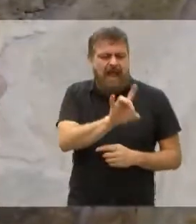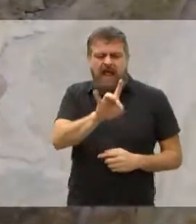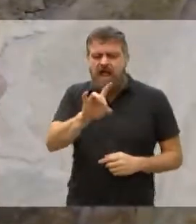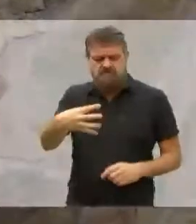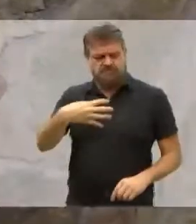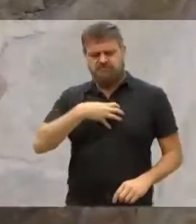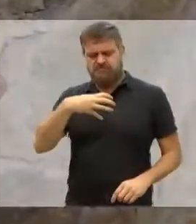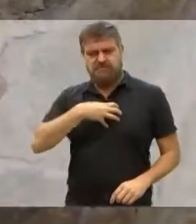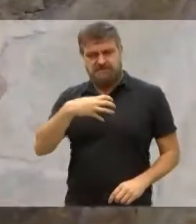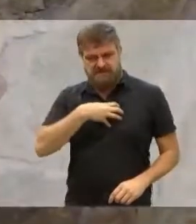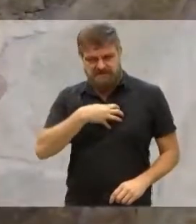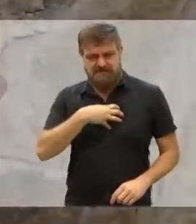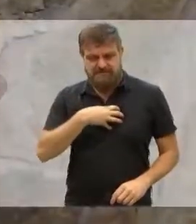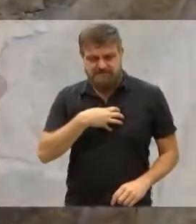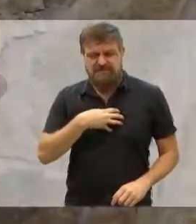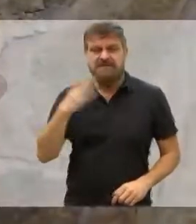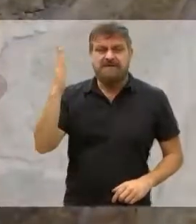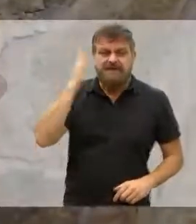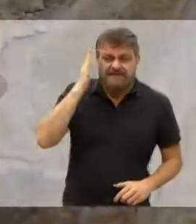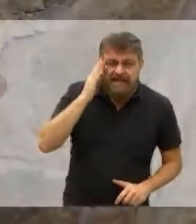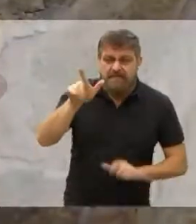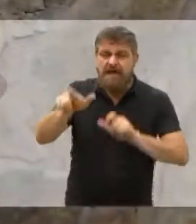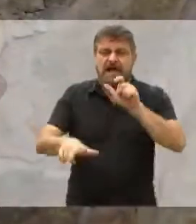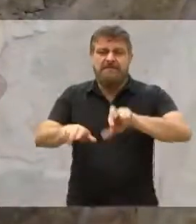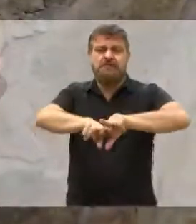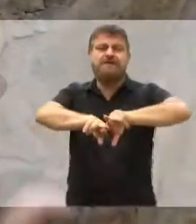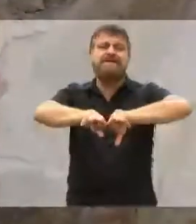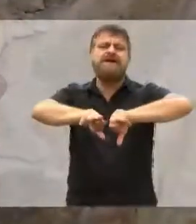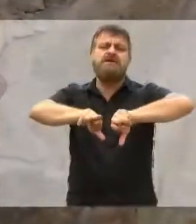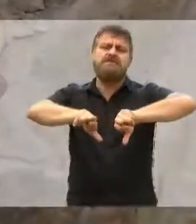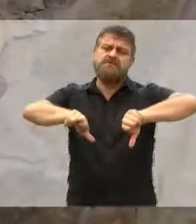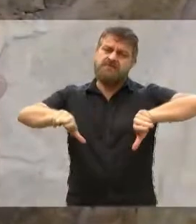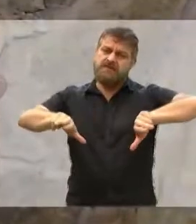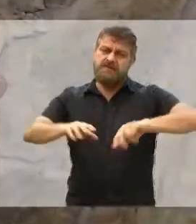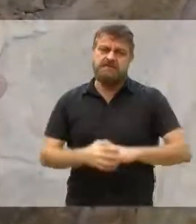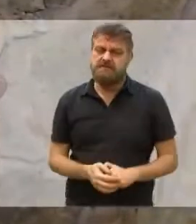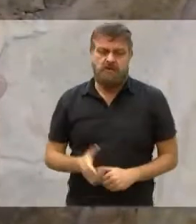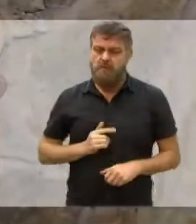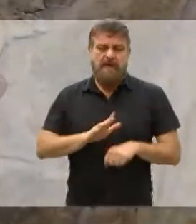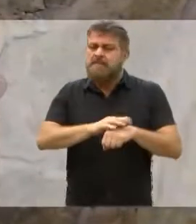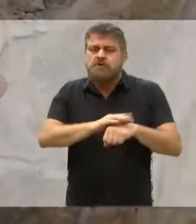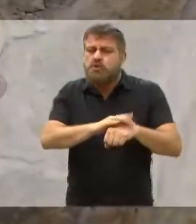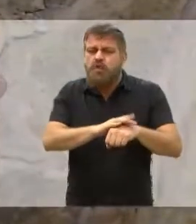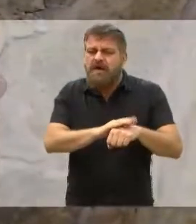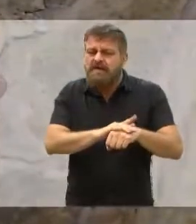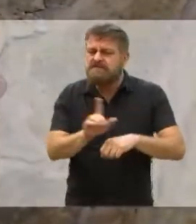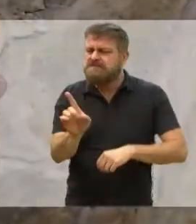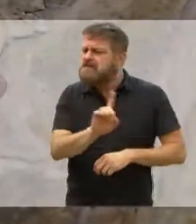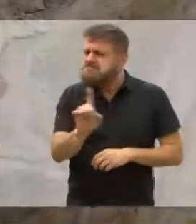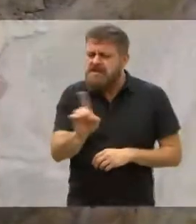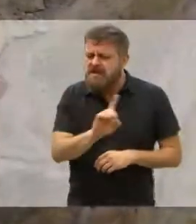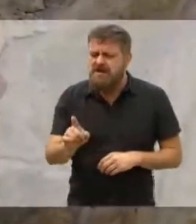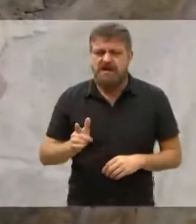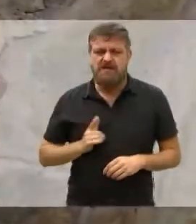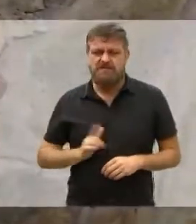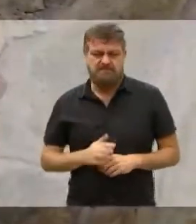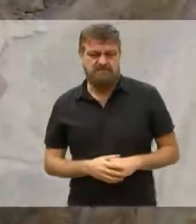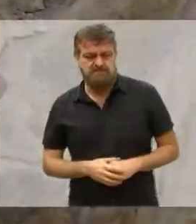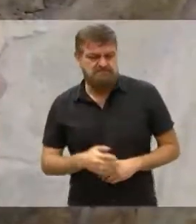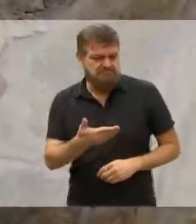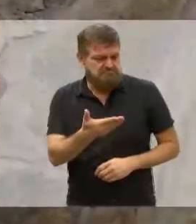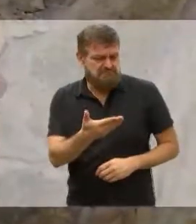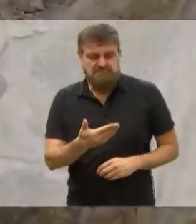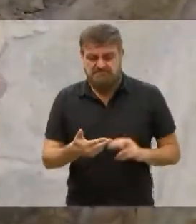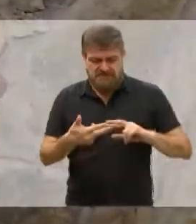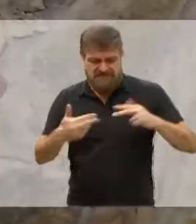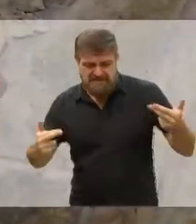dias, porque cada um é cada um e a gente sabe que as pessoas são diferentes e não é uma doença, uma patologia,